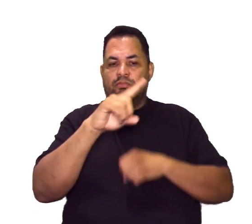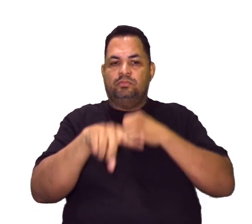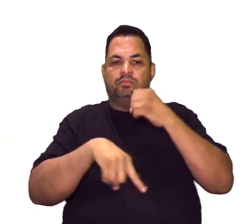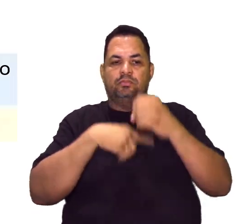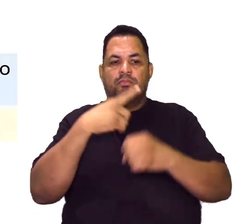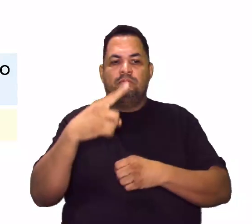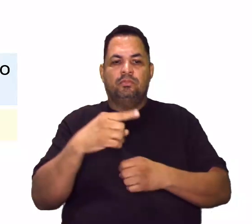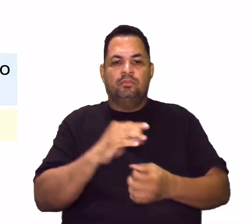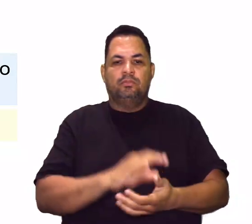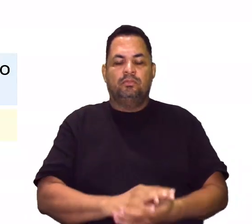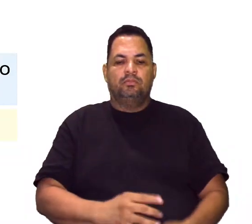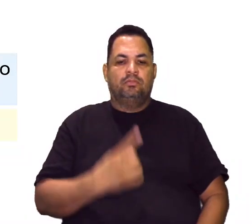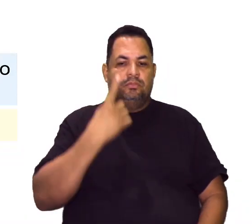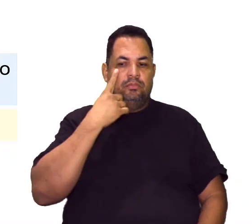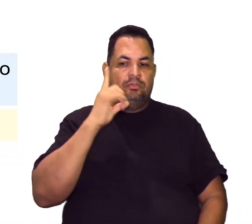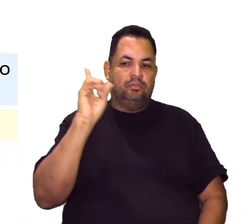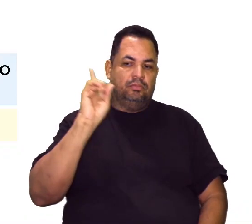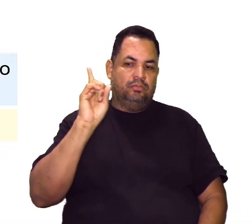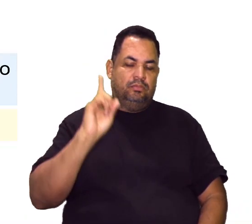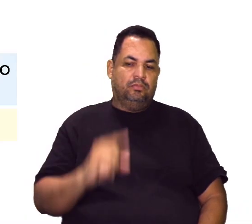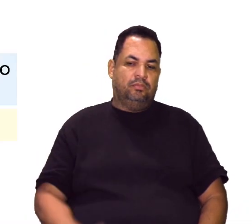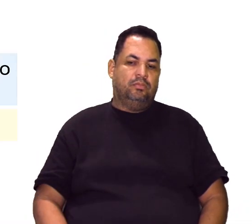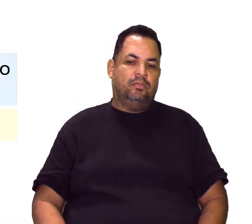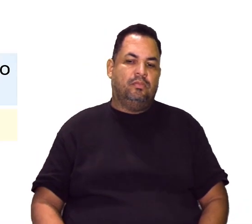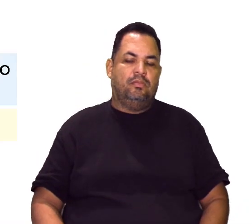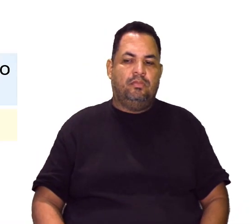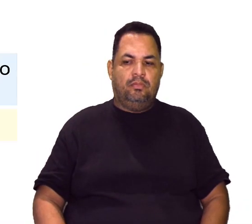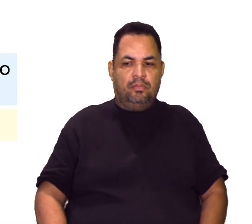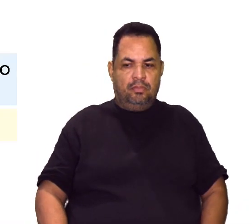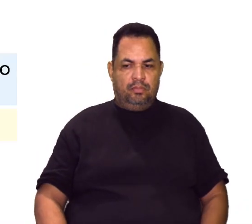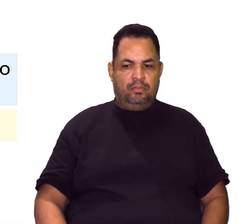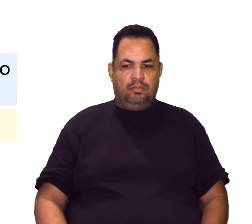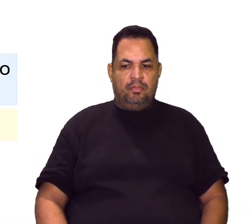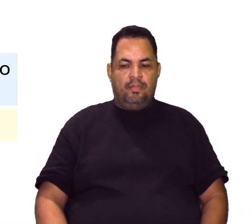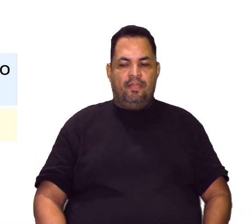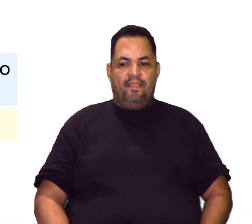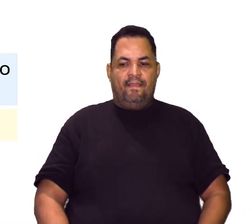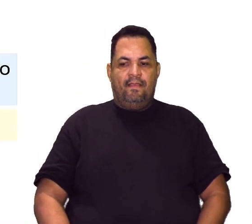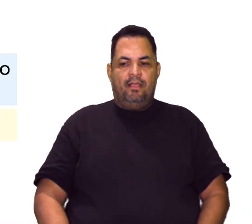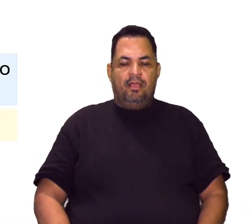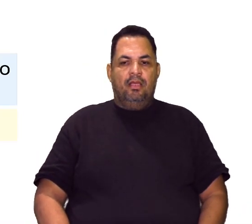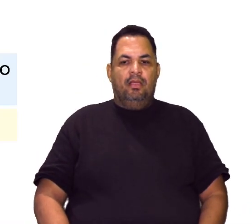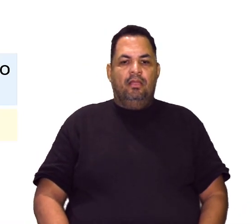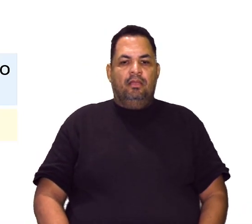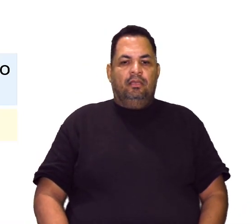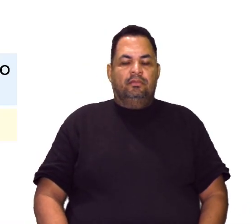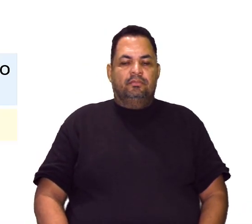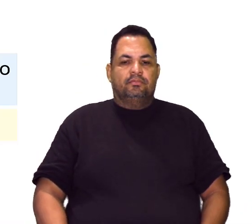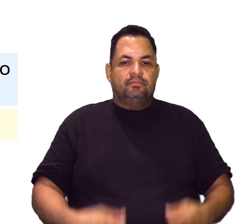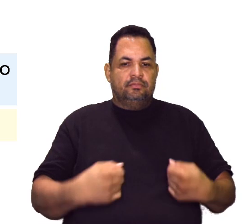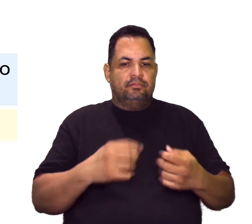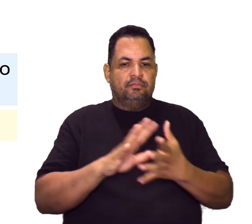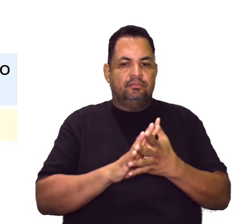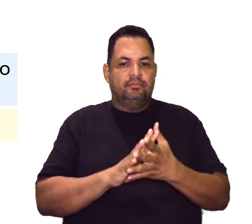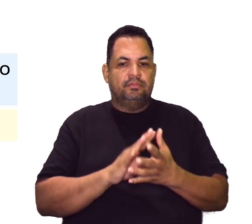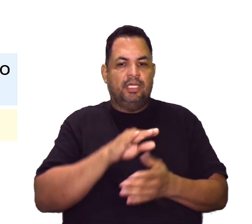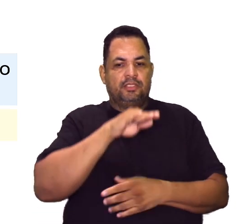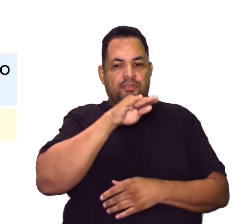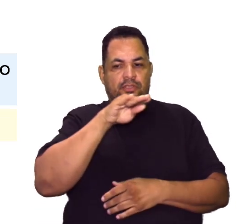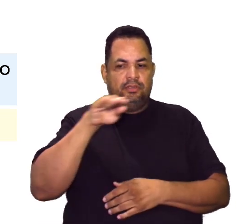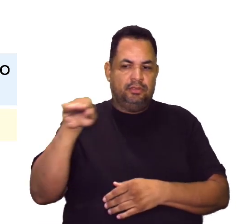átomos. Nós deveremos ver o seguinte: nós teremos sempre o vetor